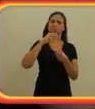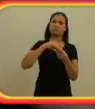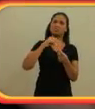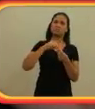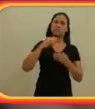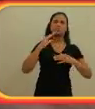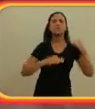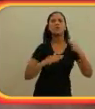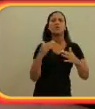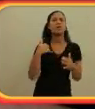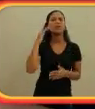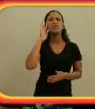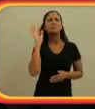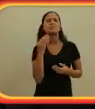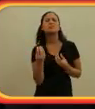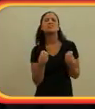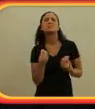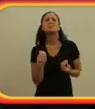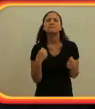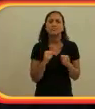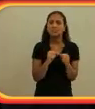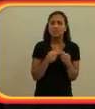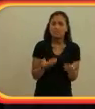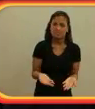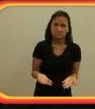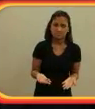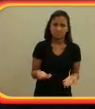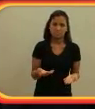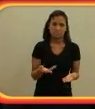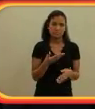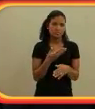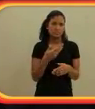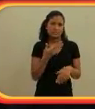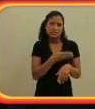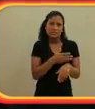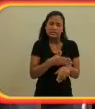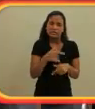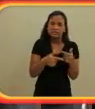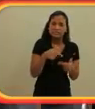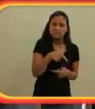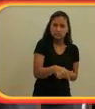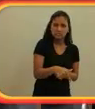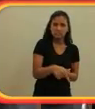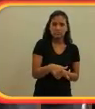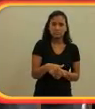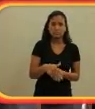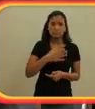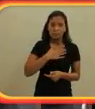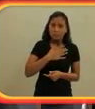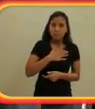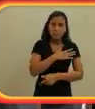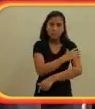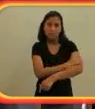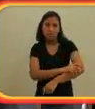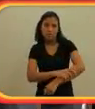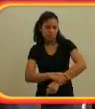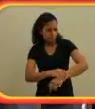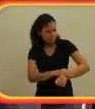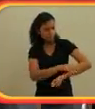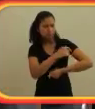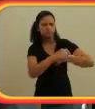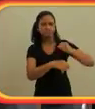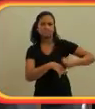entre meu corpo físico e meu corpo espiritual. Então, muitas vezes eu não sabia, eu não estava fazendo isso aqui, um exercício,